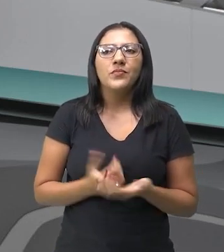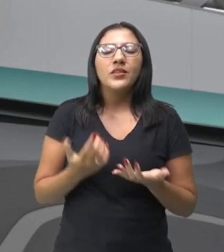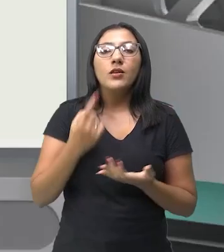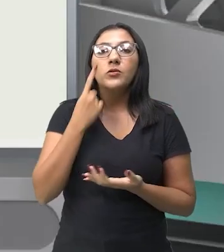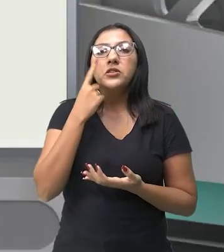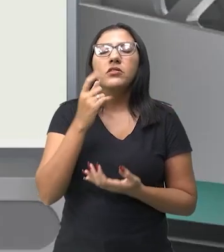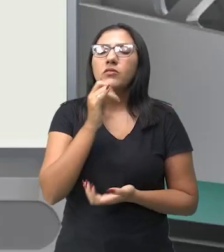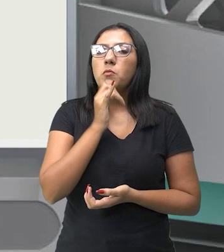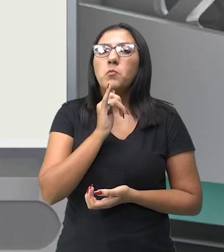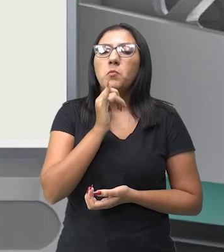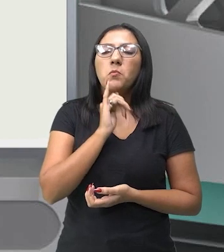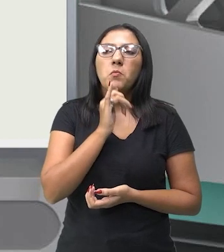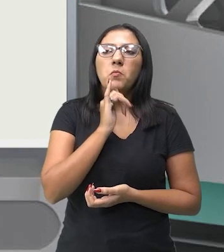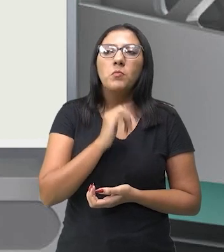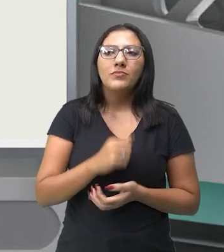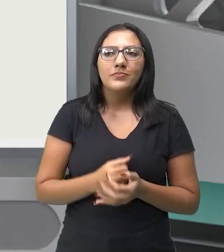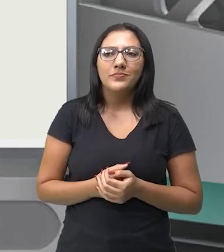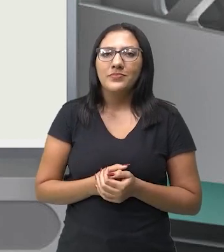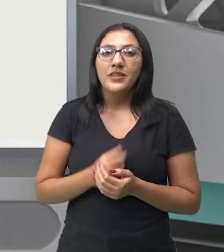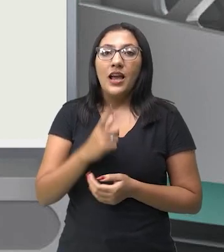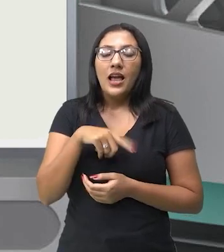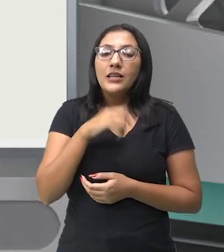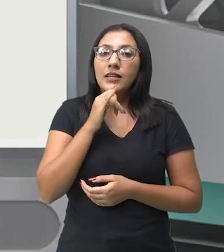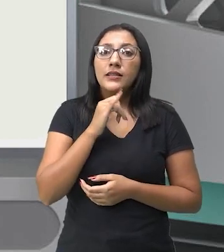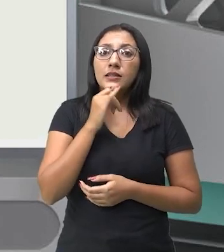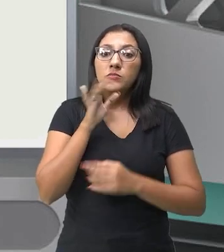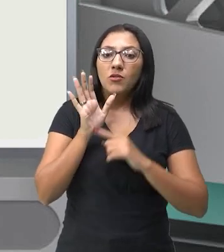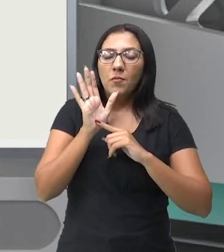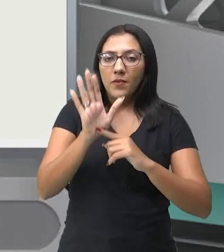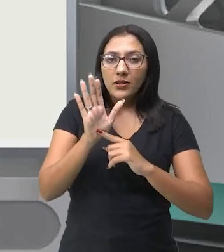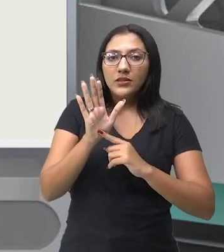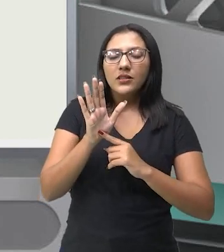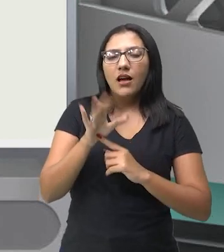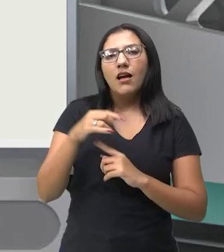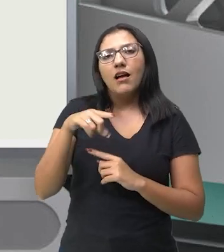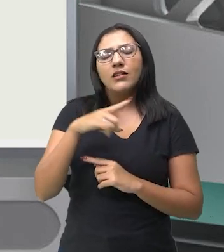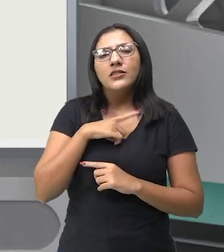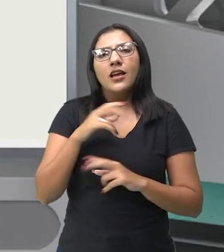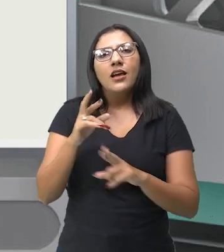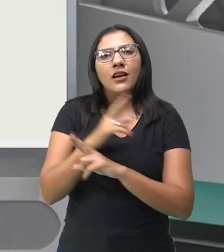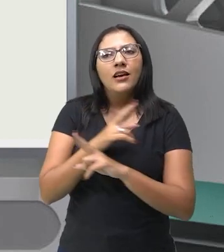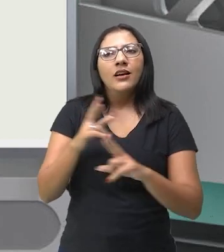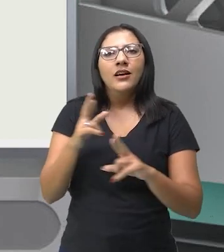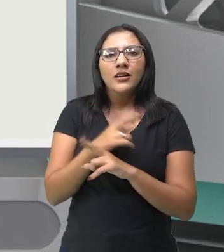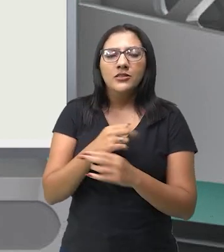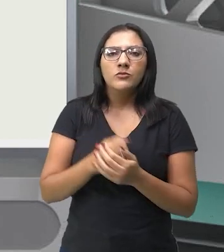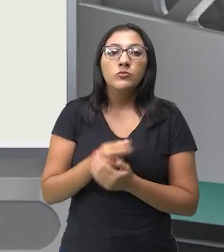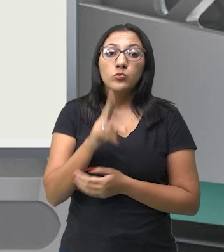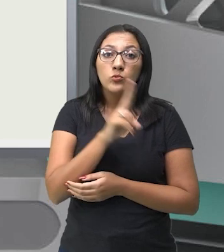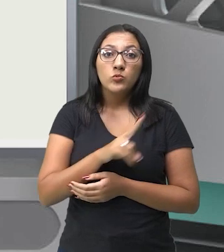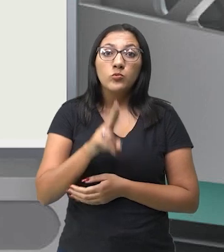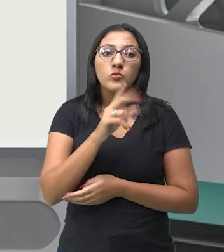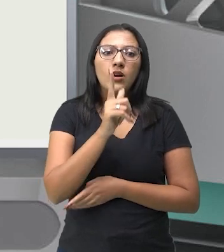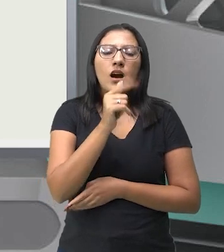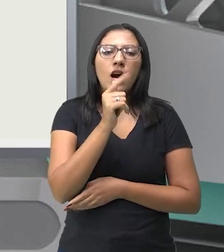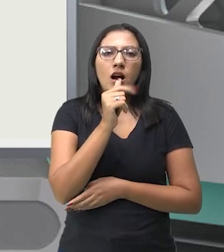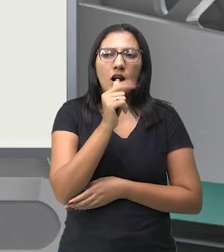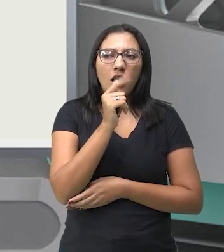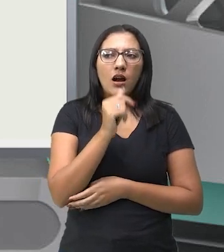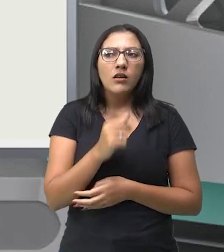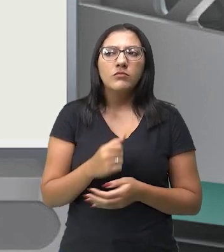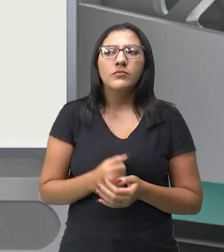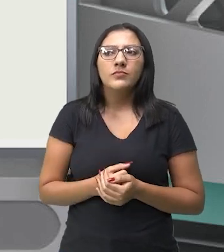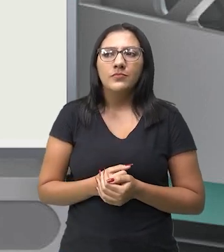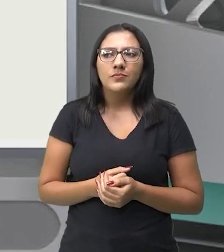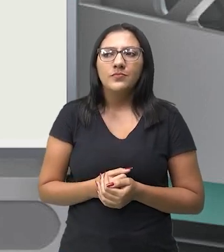Cada vez mais importante e necessário, né? Olhem só, esse infográfico se chama Calculadora do Consumo de